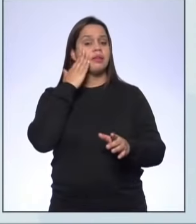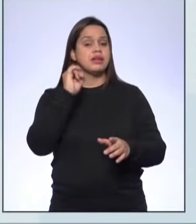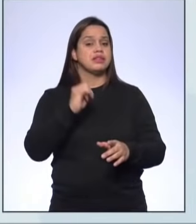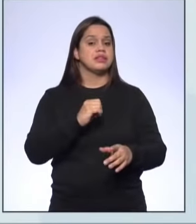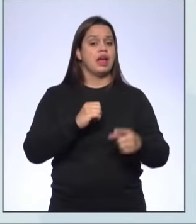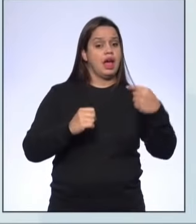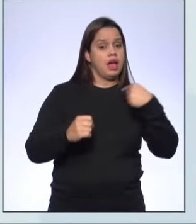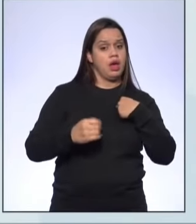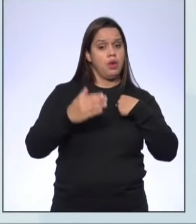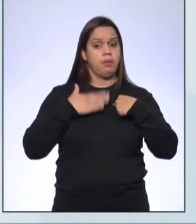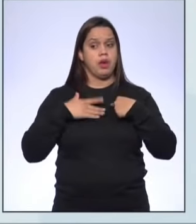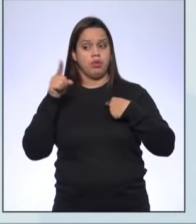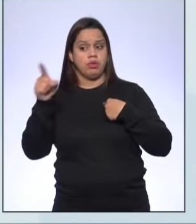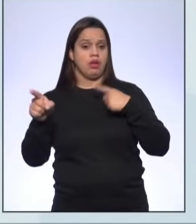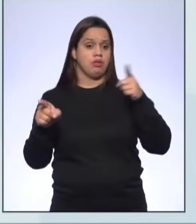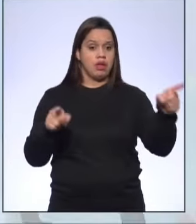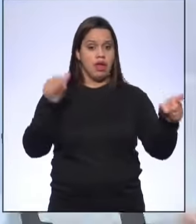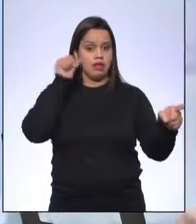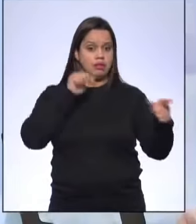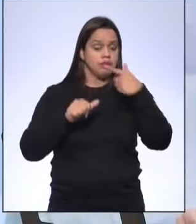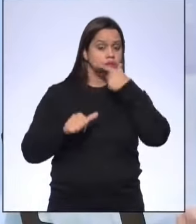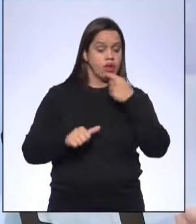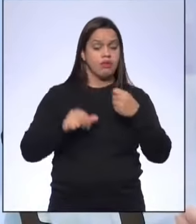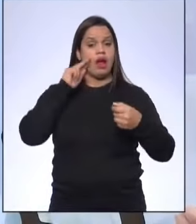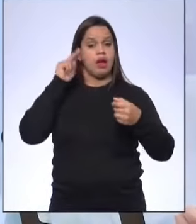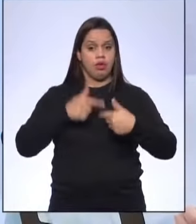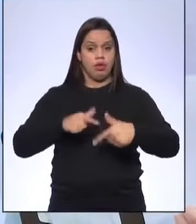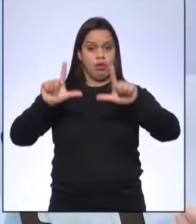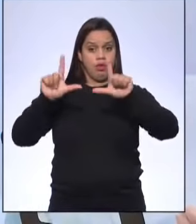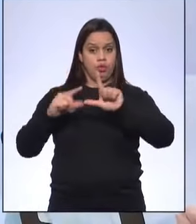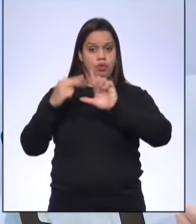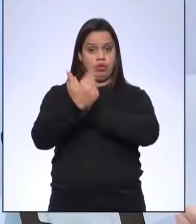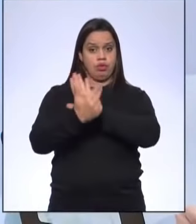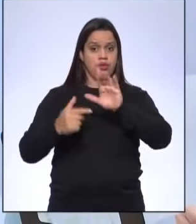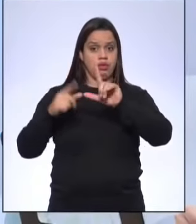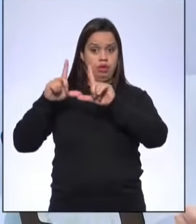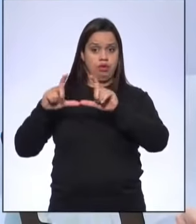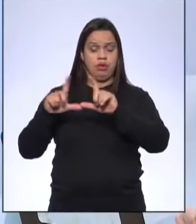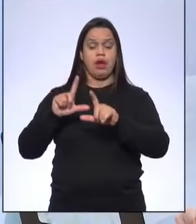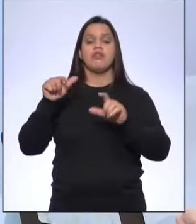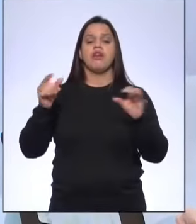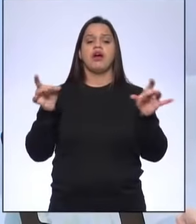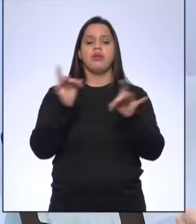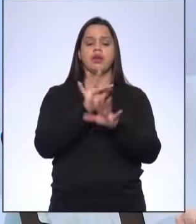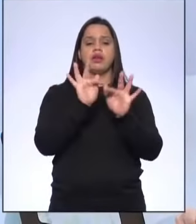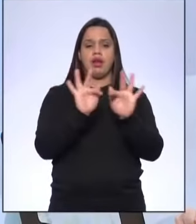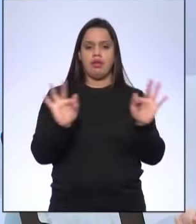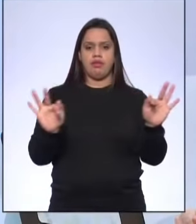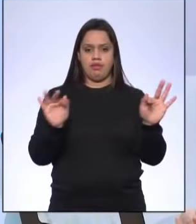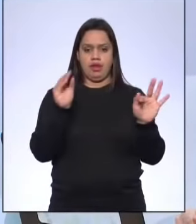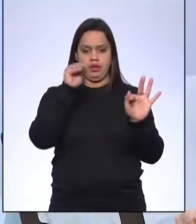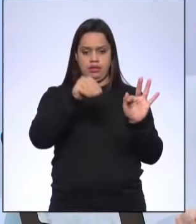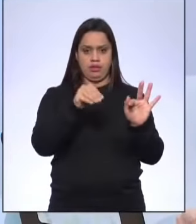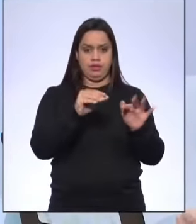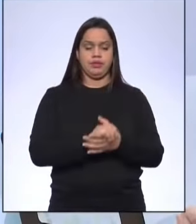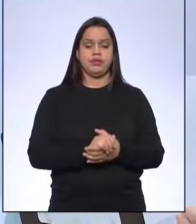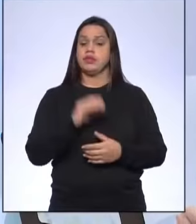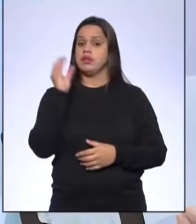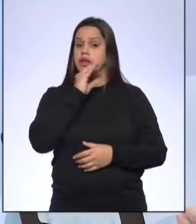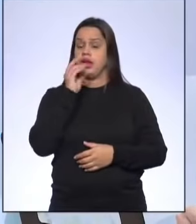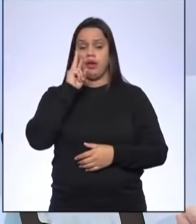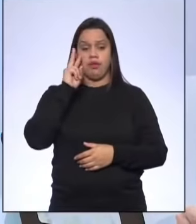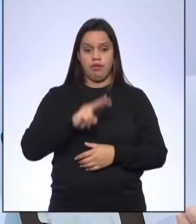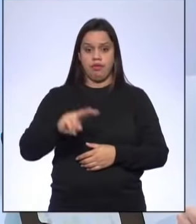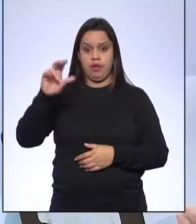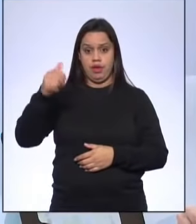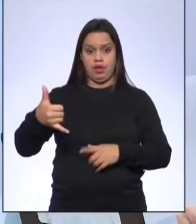meu dele ou dela você vai ter que olhar o seu slide você vai completar ali aquela frase ok rapidinho aí olha